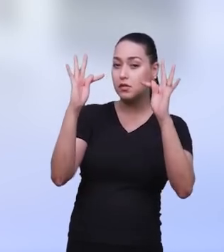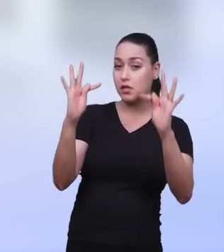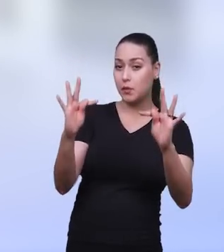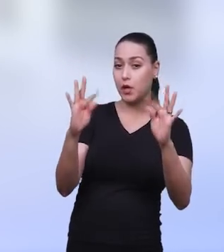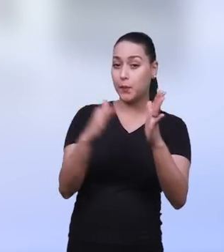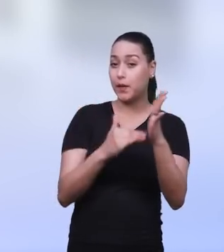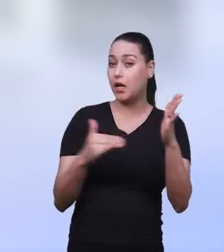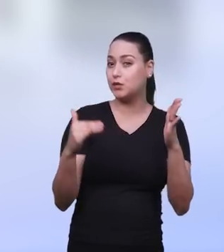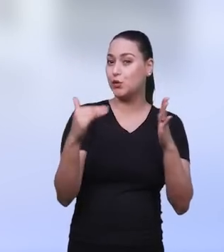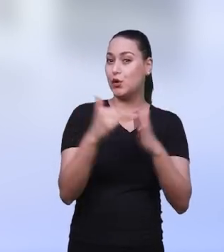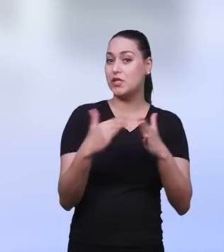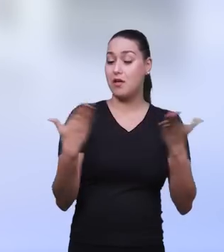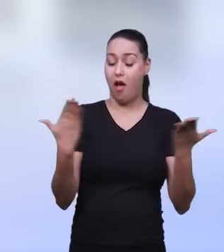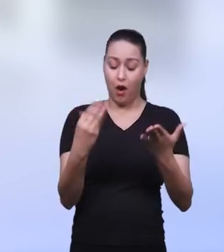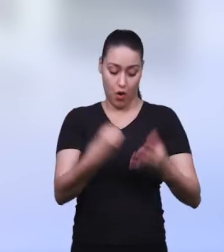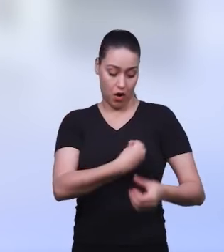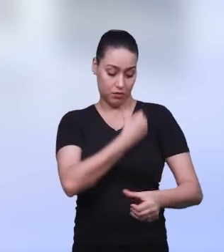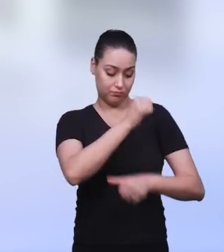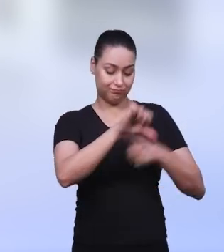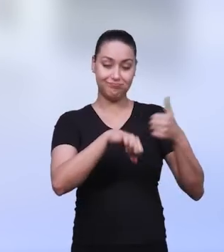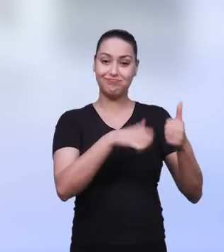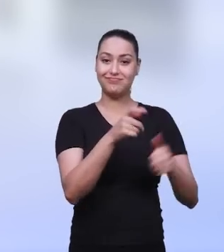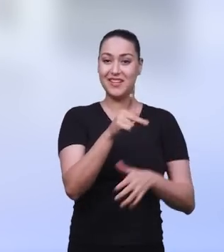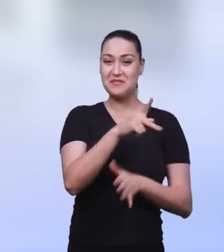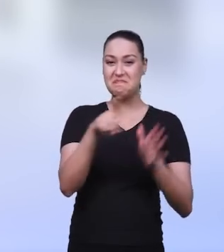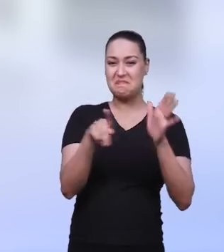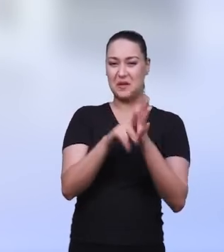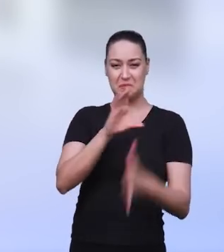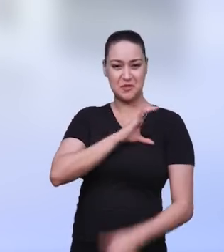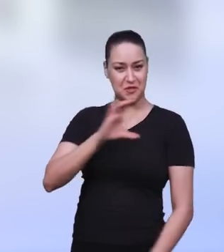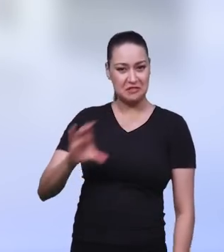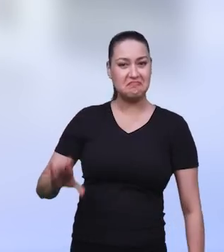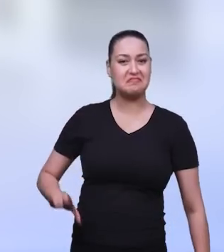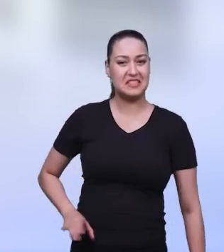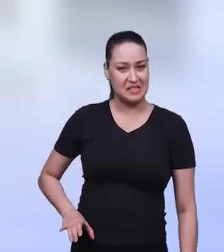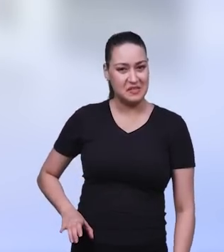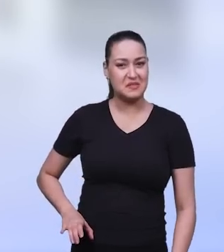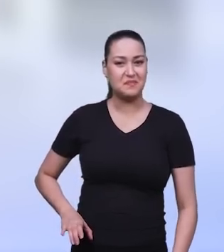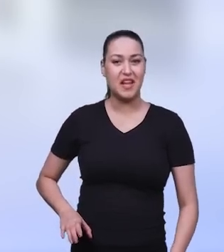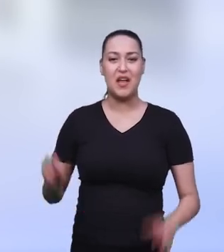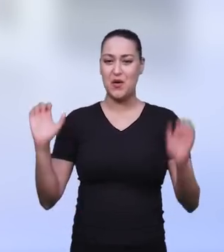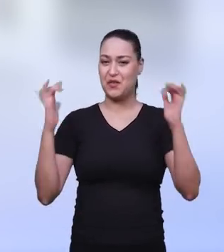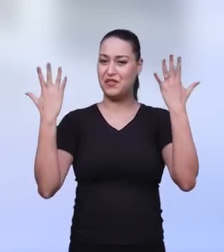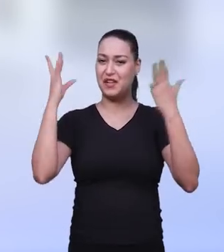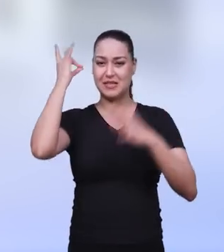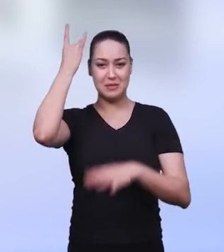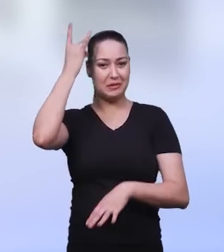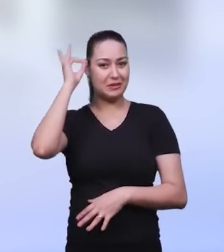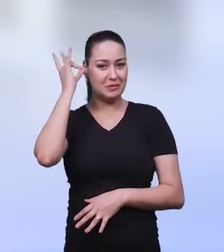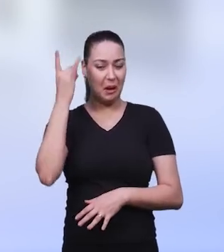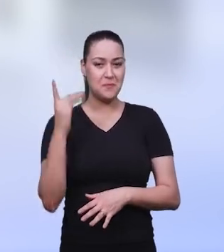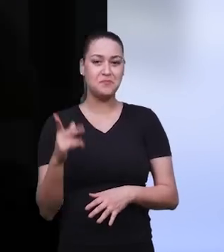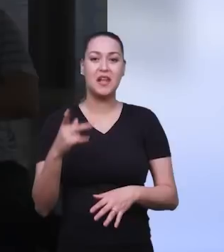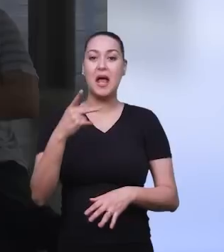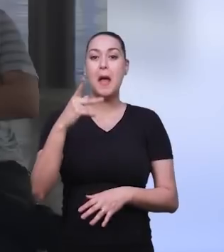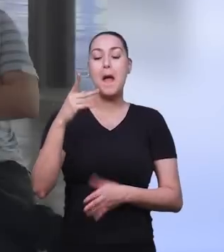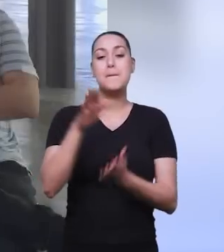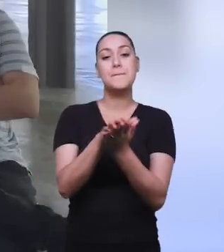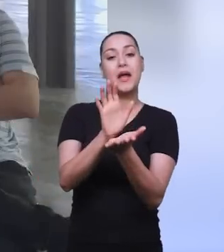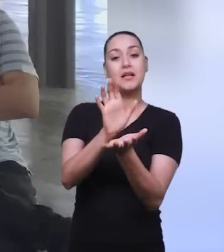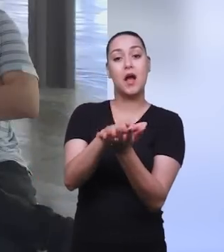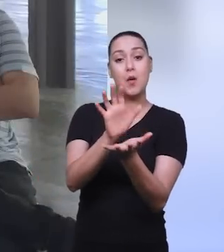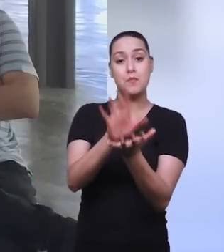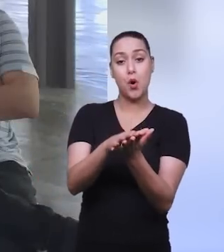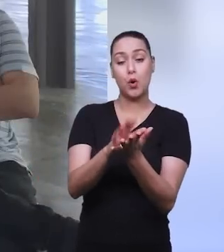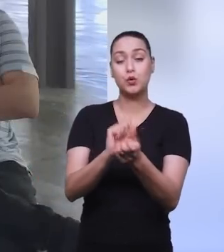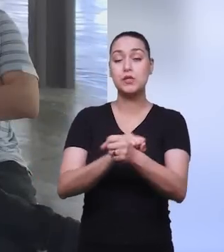testemunhando para Deus e os homens que agora são novas criaturas em Cristo Jesus, uma grande festa espiritual. Em